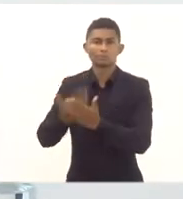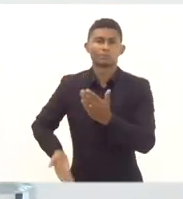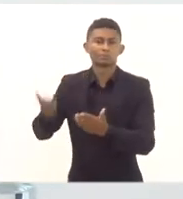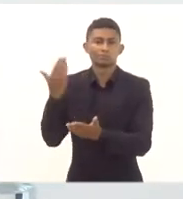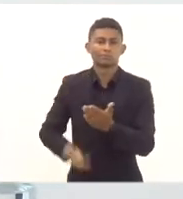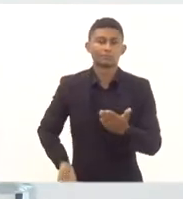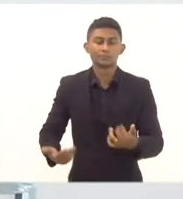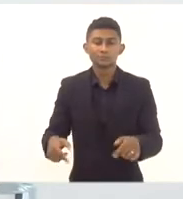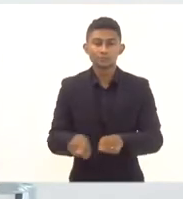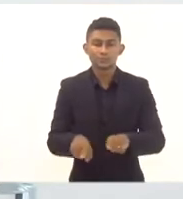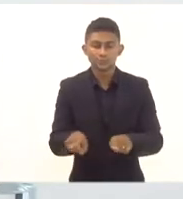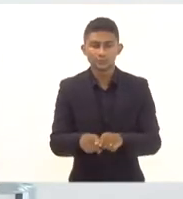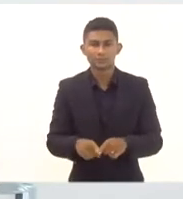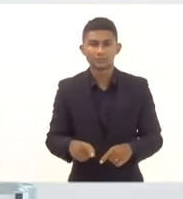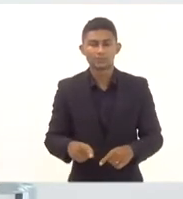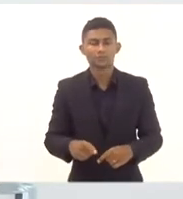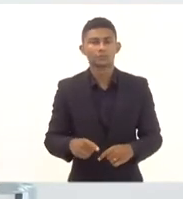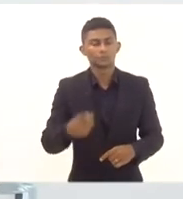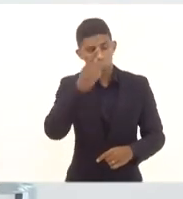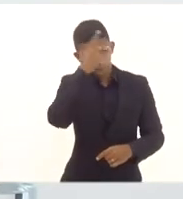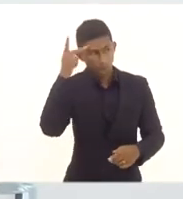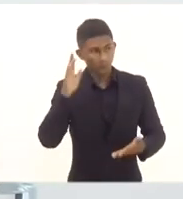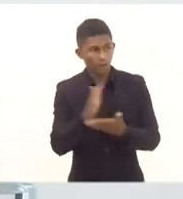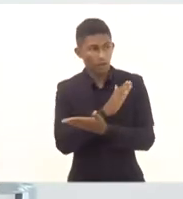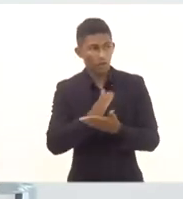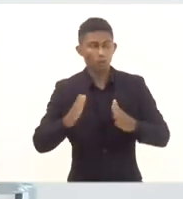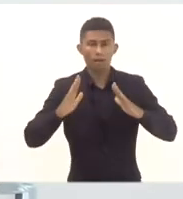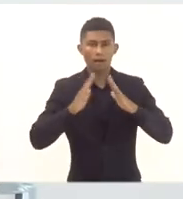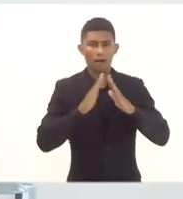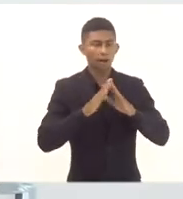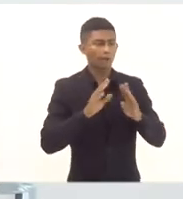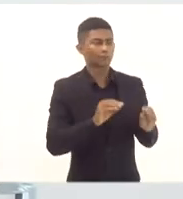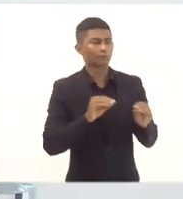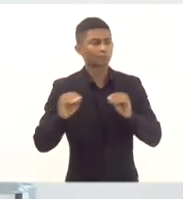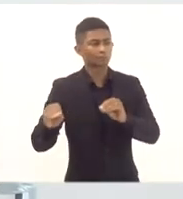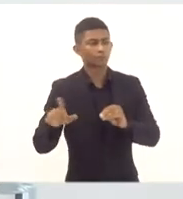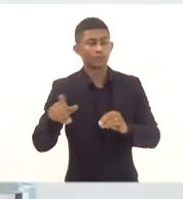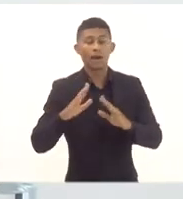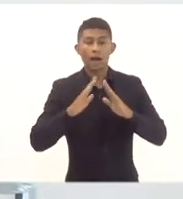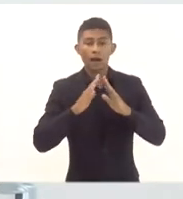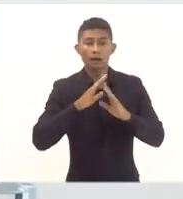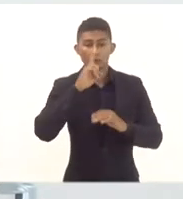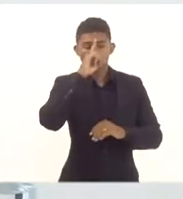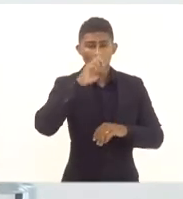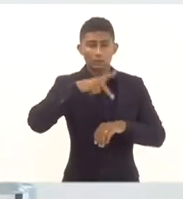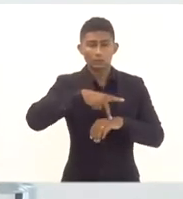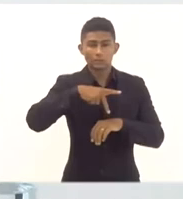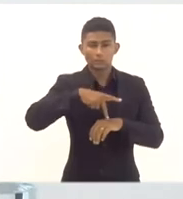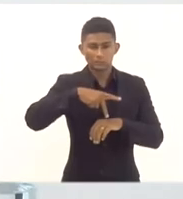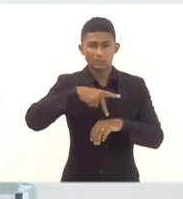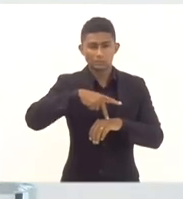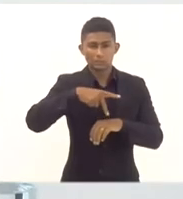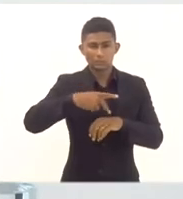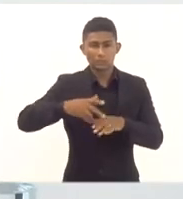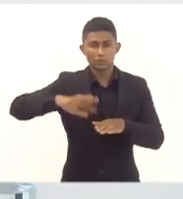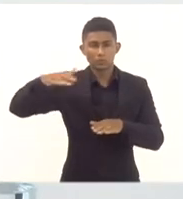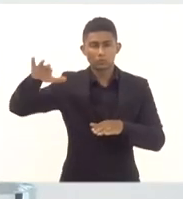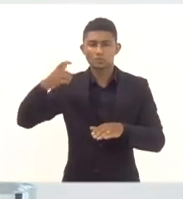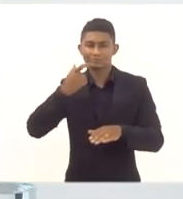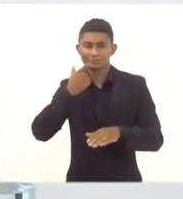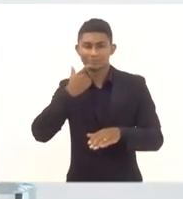alocados em casa ainda em áreas de risco não se o senhor puder também nos falar porque essa é uma comissão que de fato